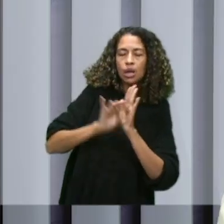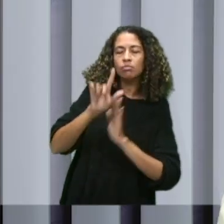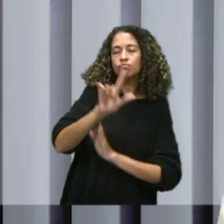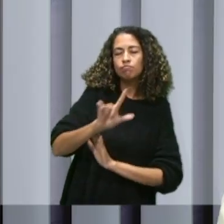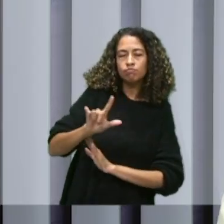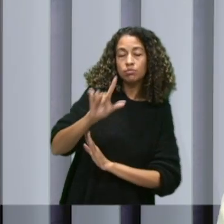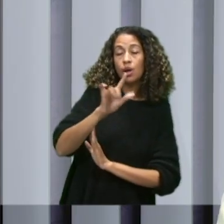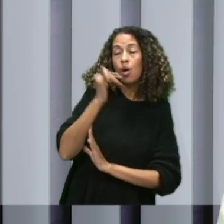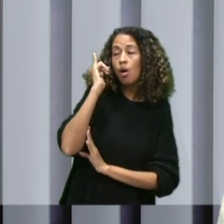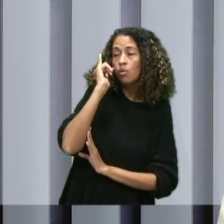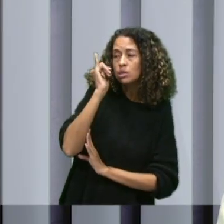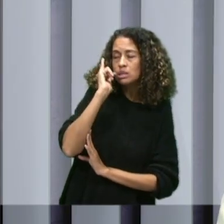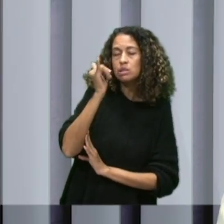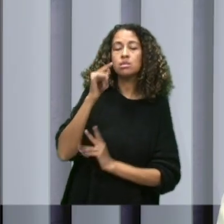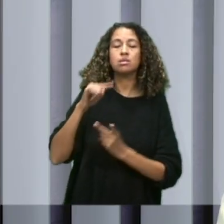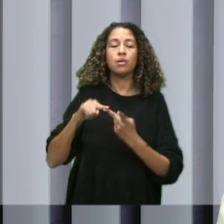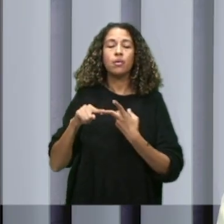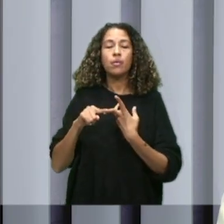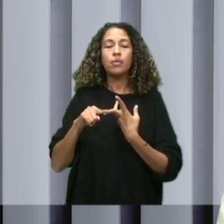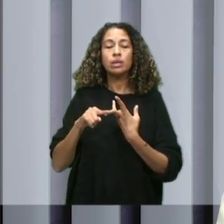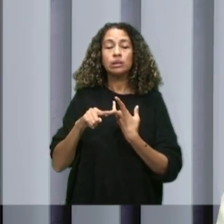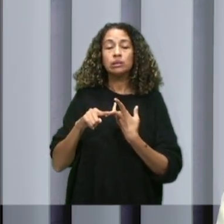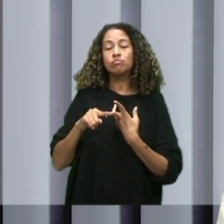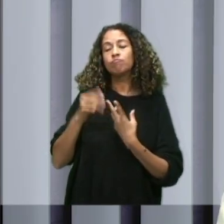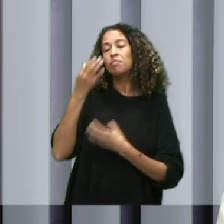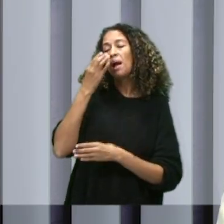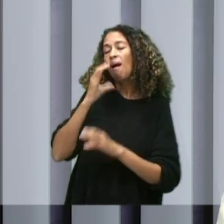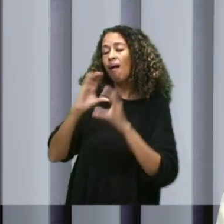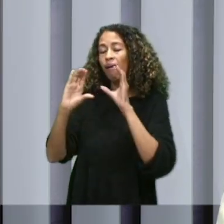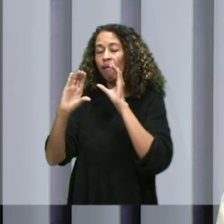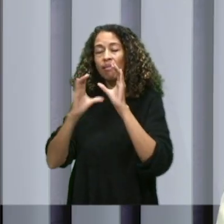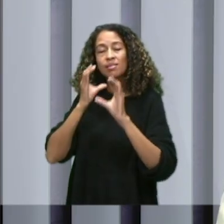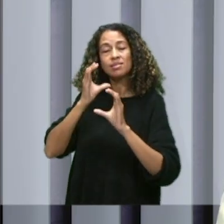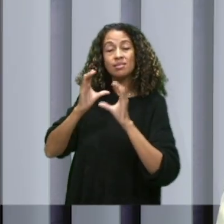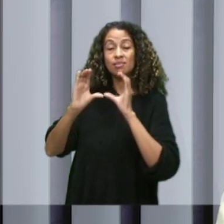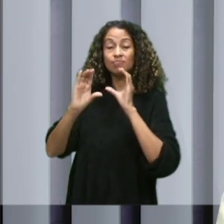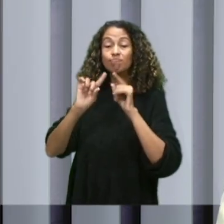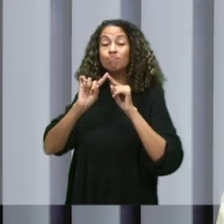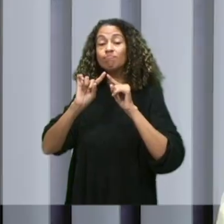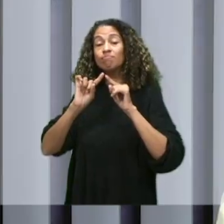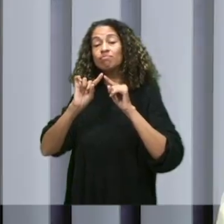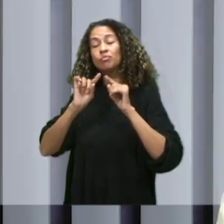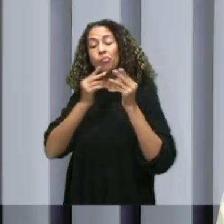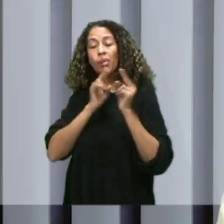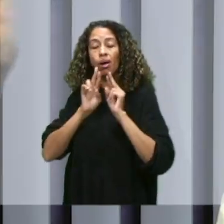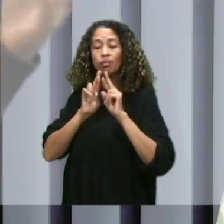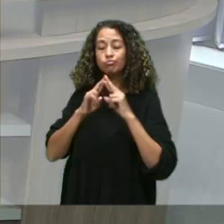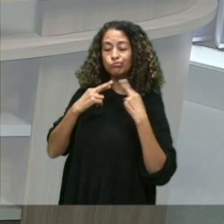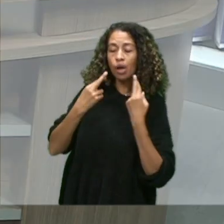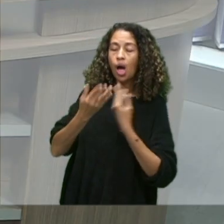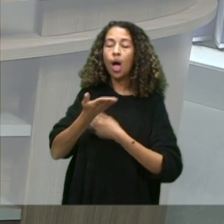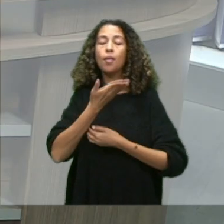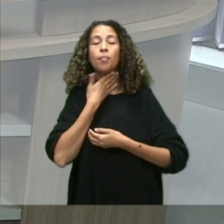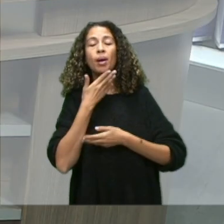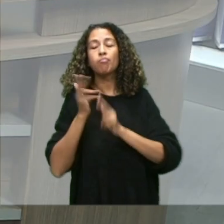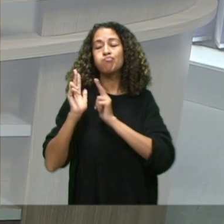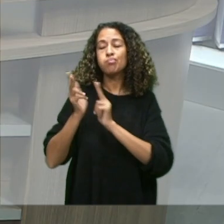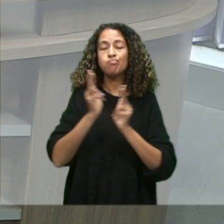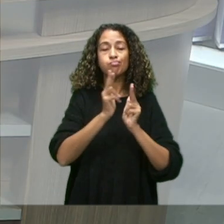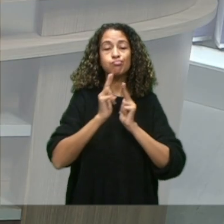uma contação de histórias, uma canção, ou uma roda de conversas, né, com uma